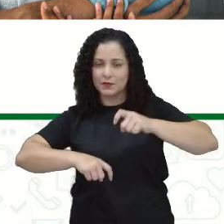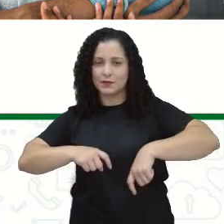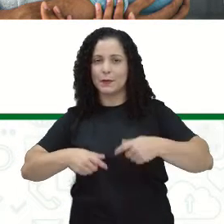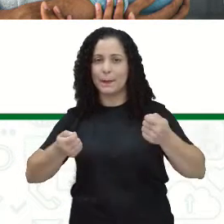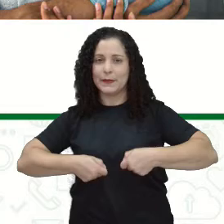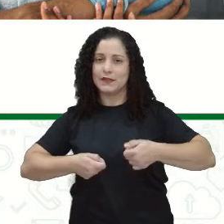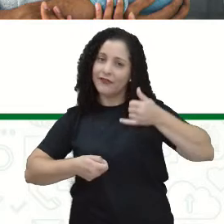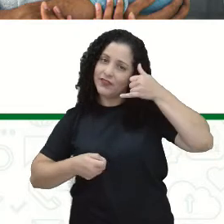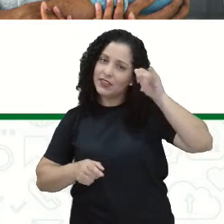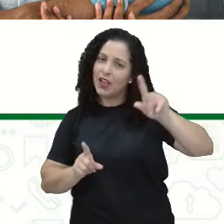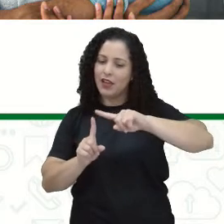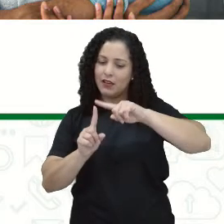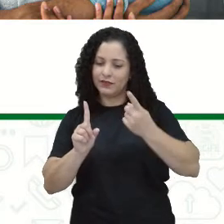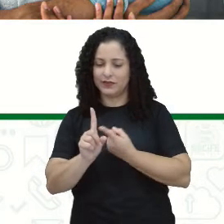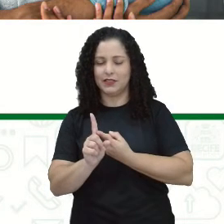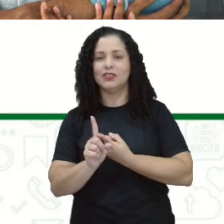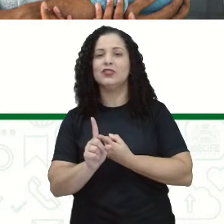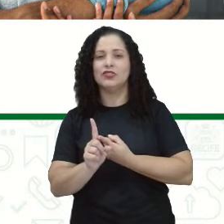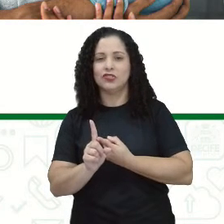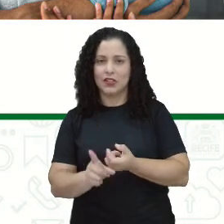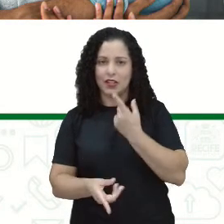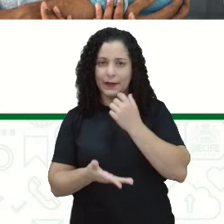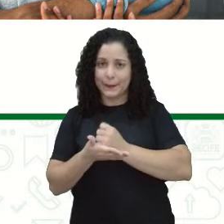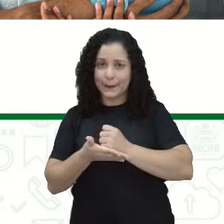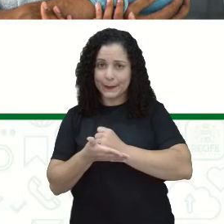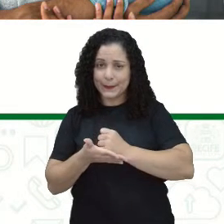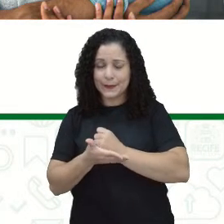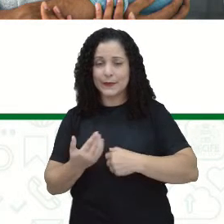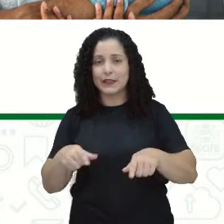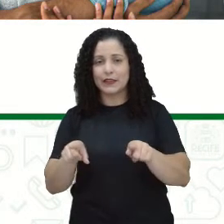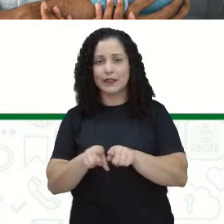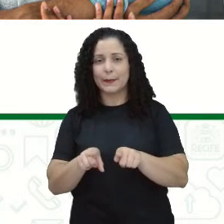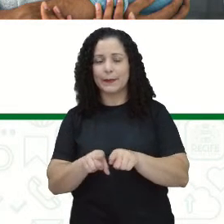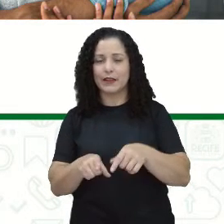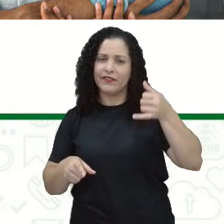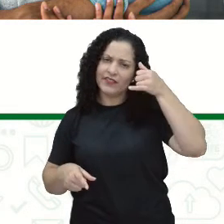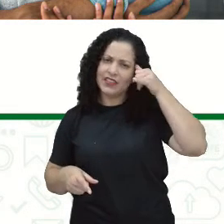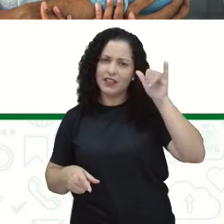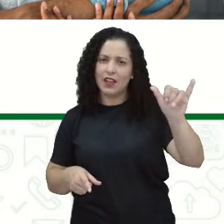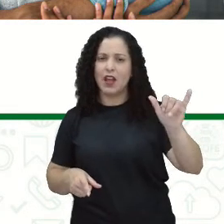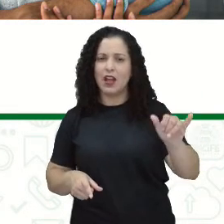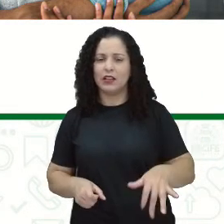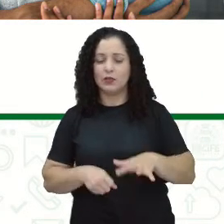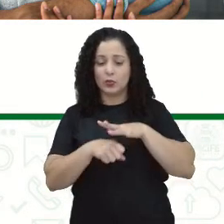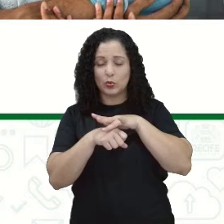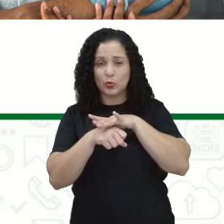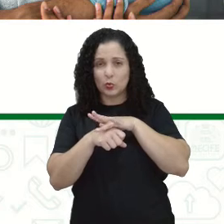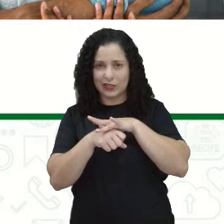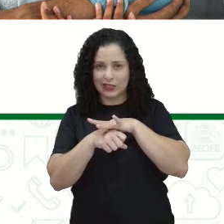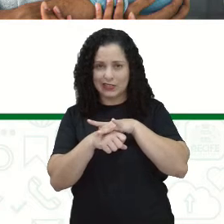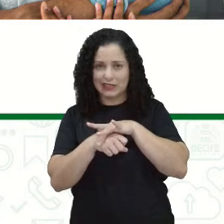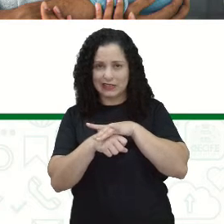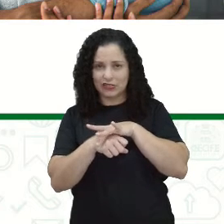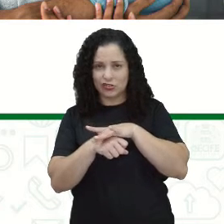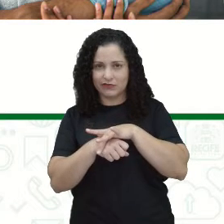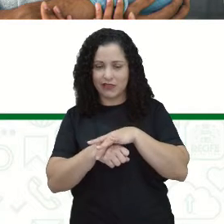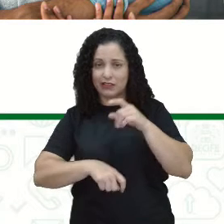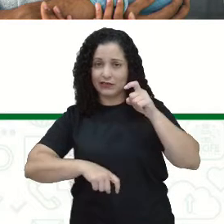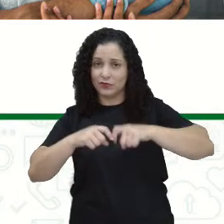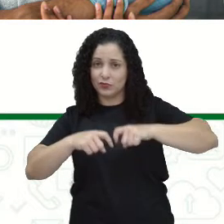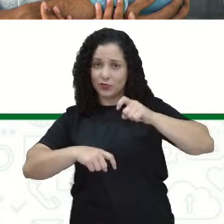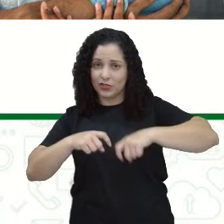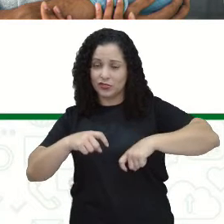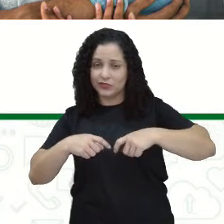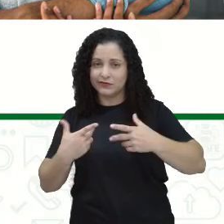evitar gravidez indesejada e também evitar infecções sexuais, que antes a